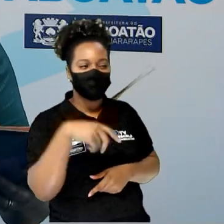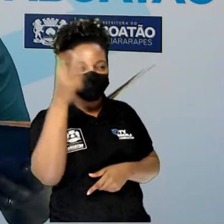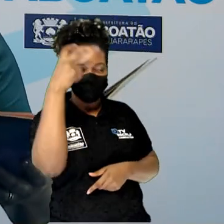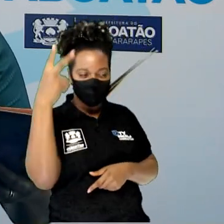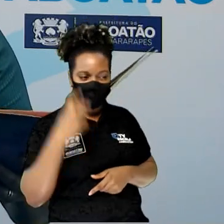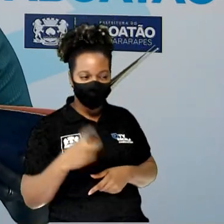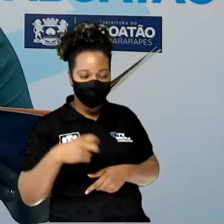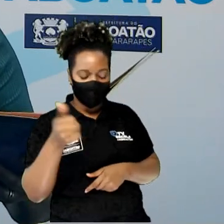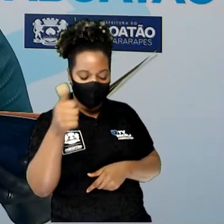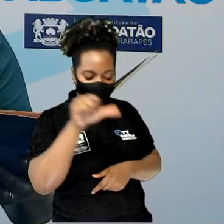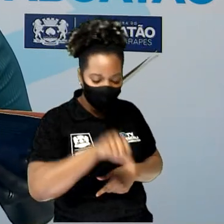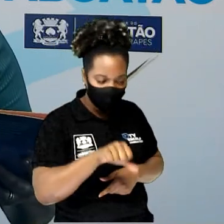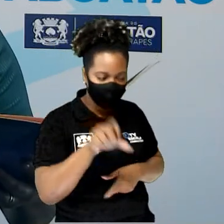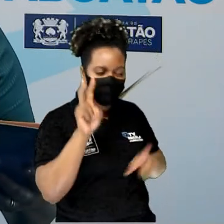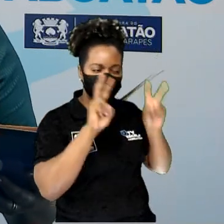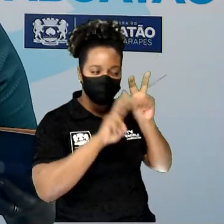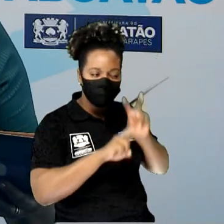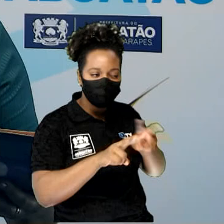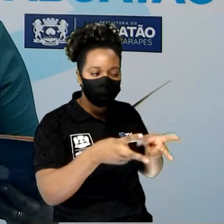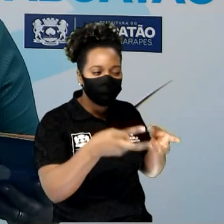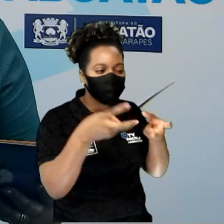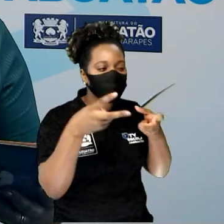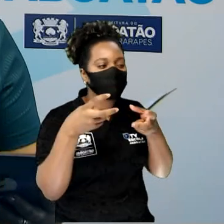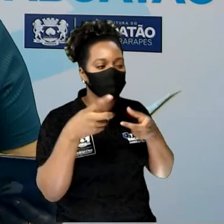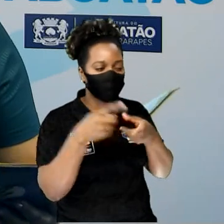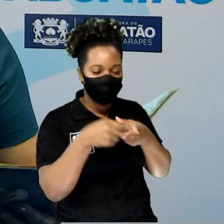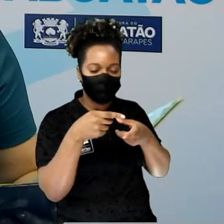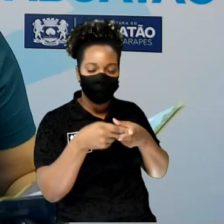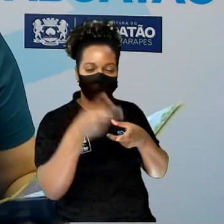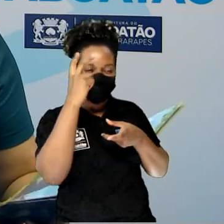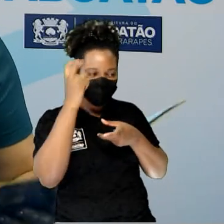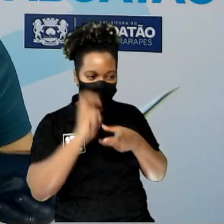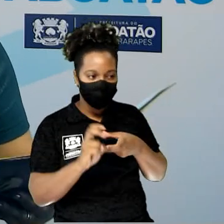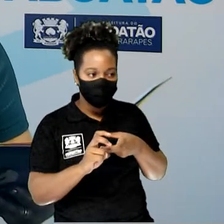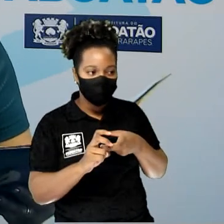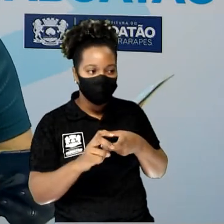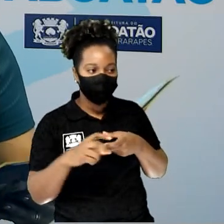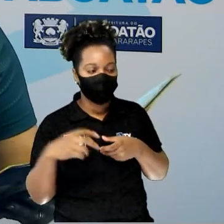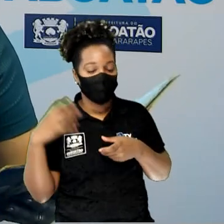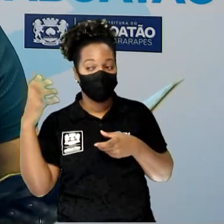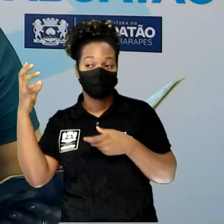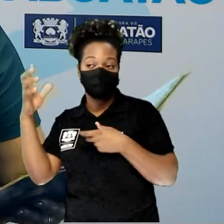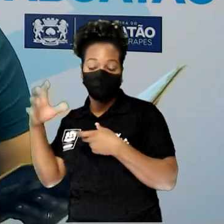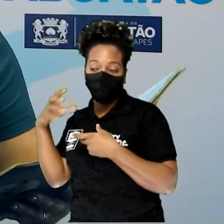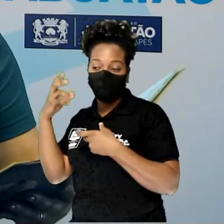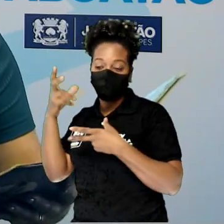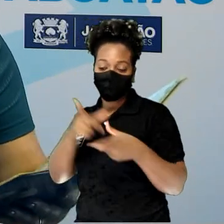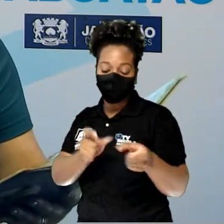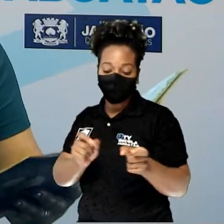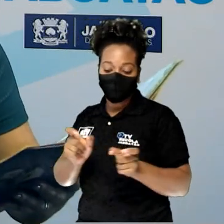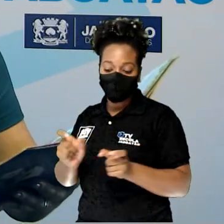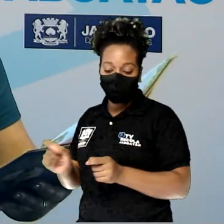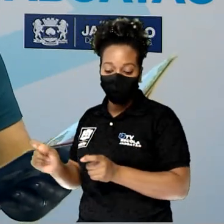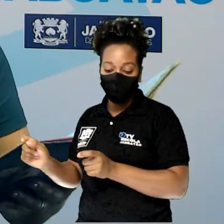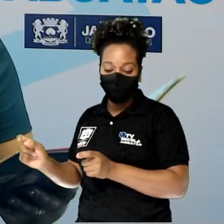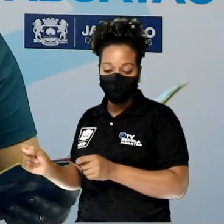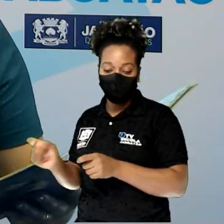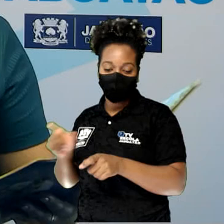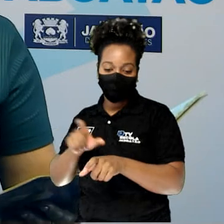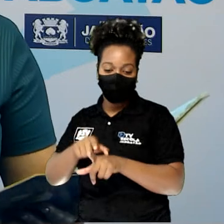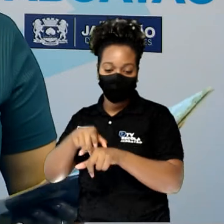só, vendo aquela empolgação, quis deixá-lo na pior e cantou a cantoria dela. Caranguejo,